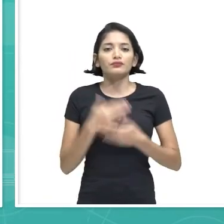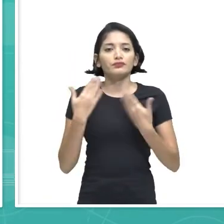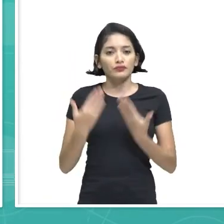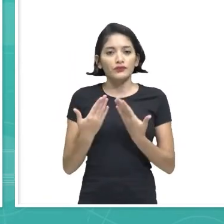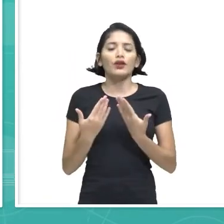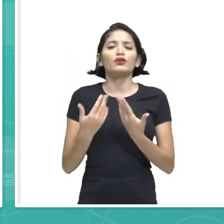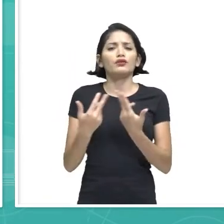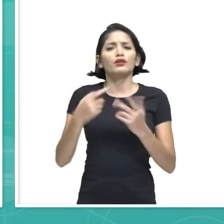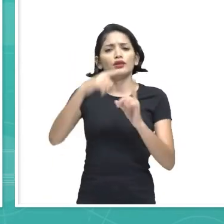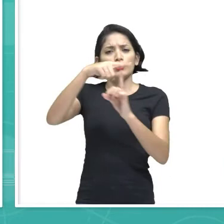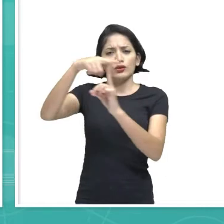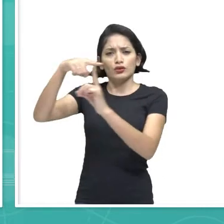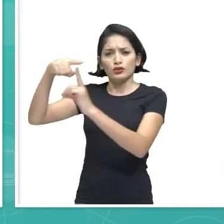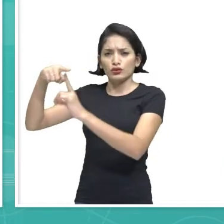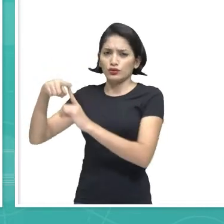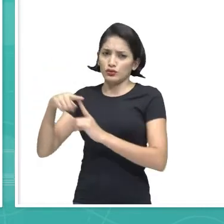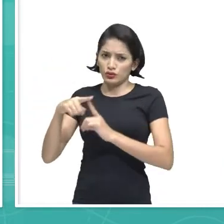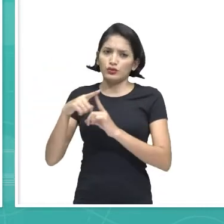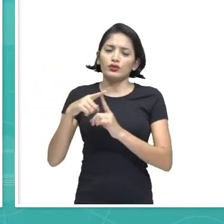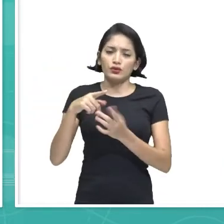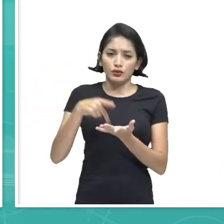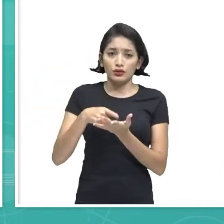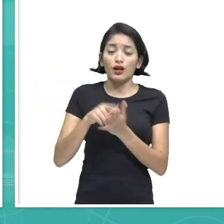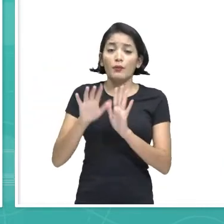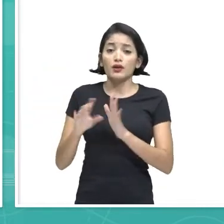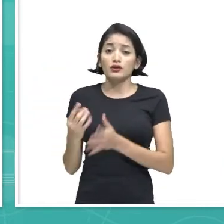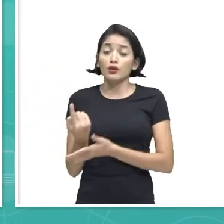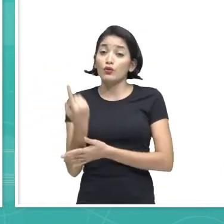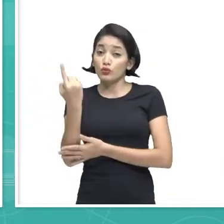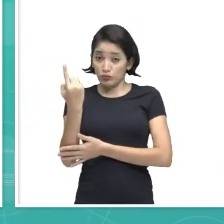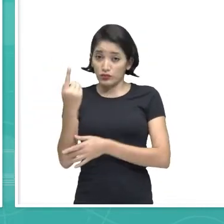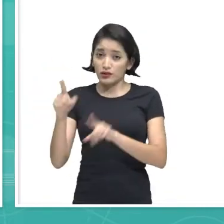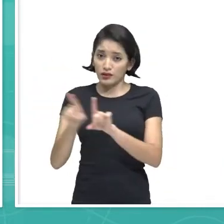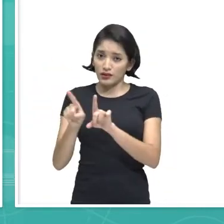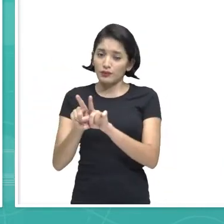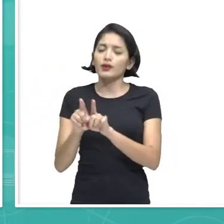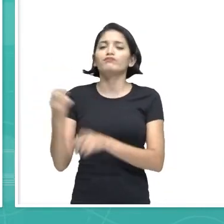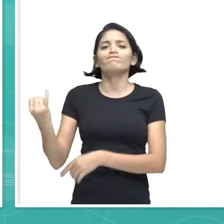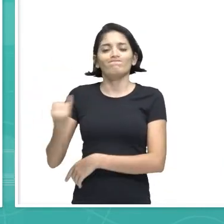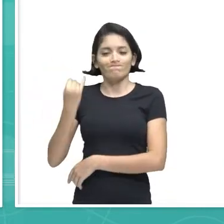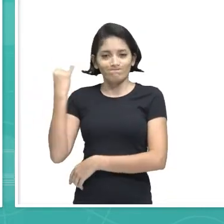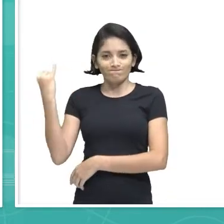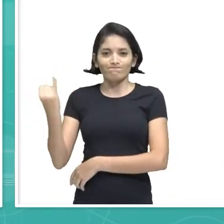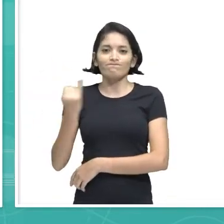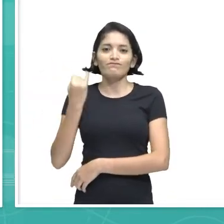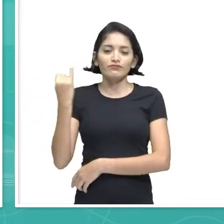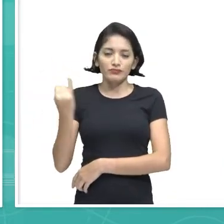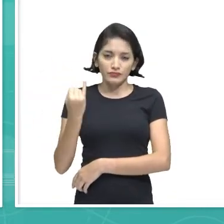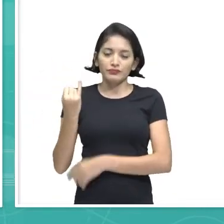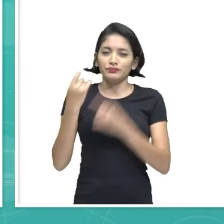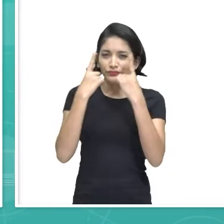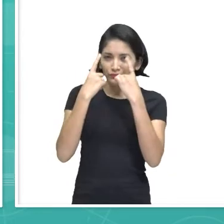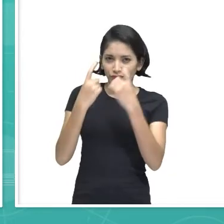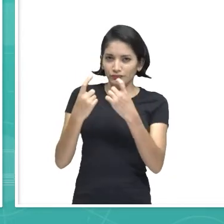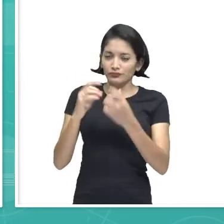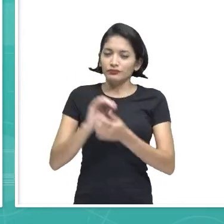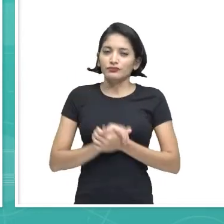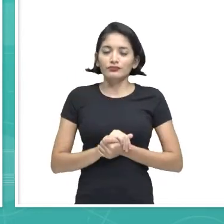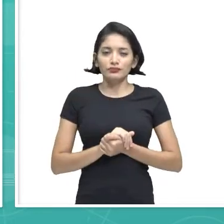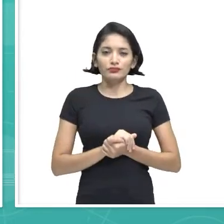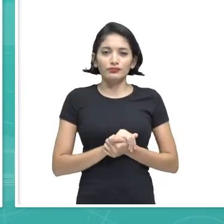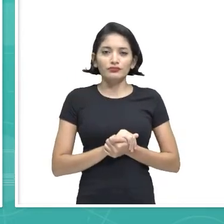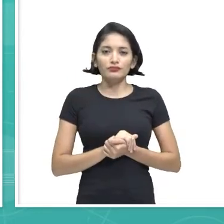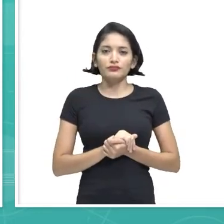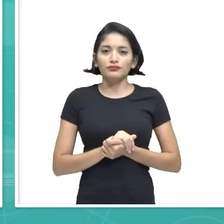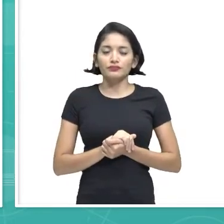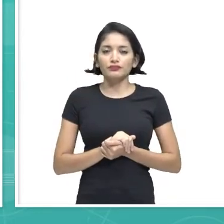esses foram os tipos de ginástica, mas nós temos mais uma bem importante também, bem interessante, que vem crescendo também